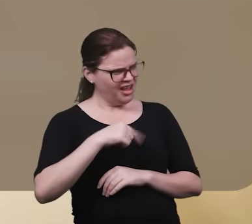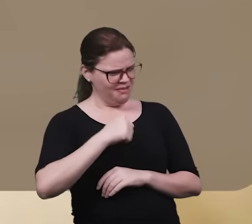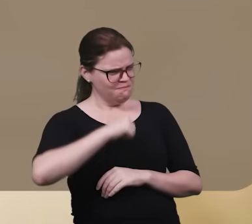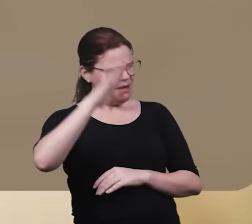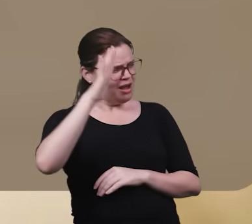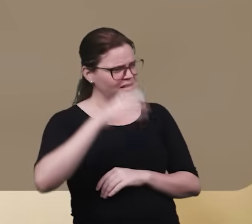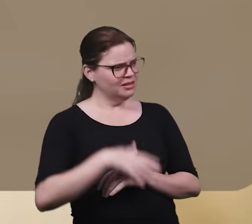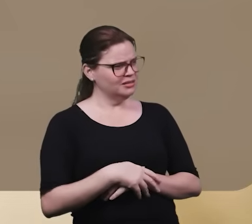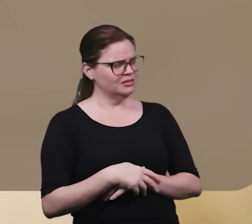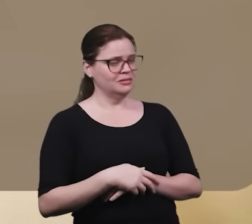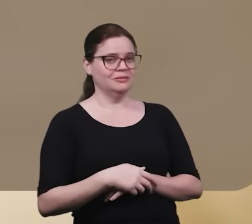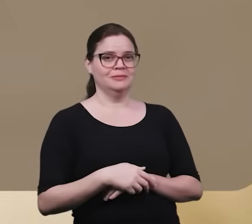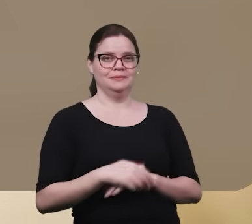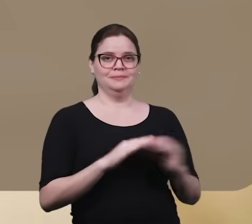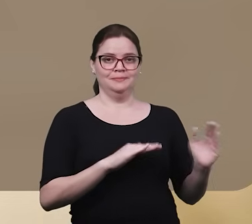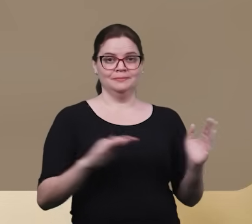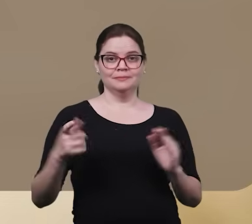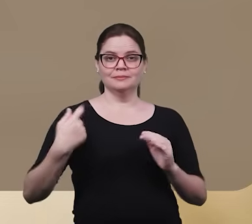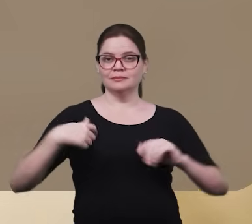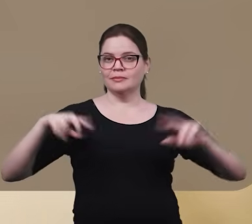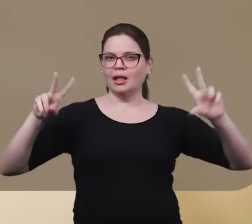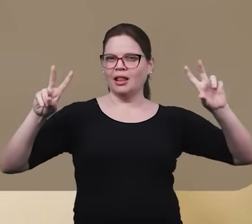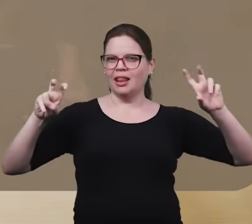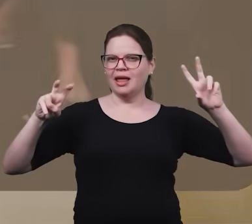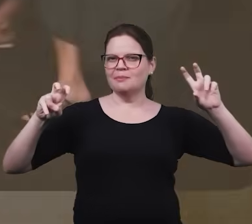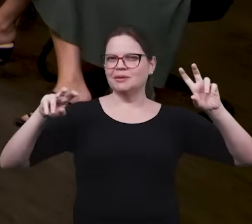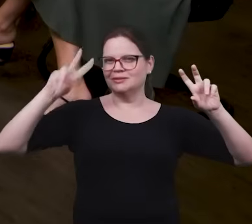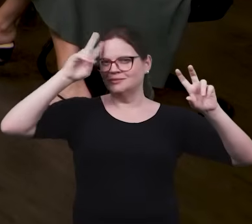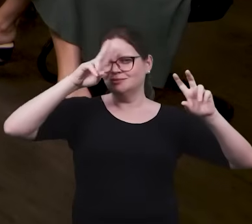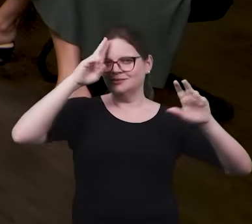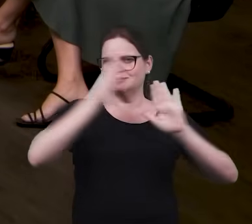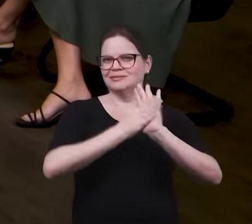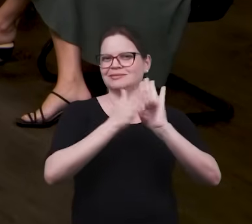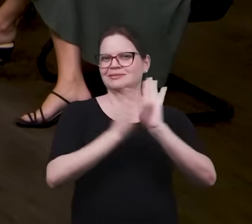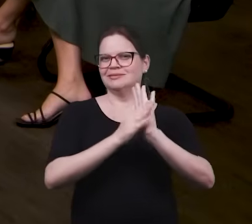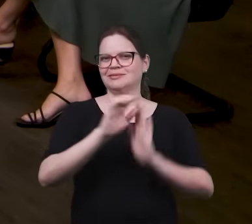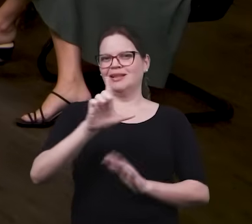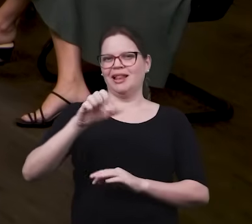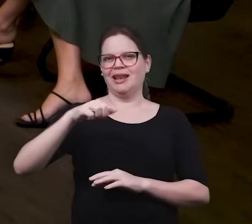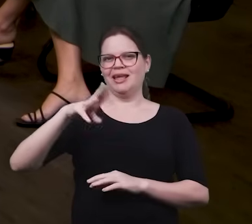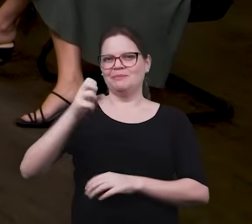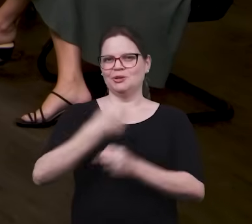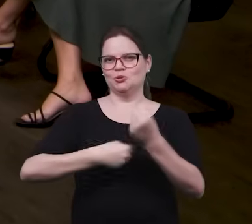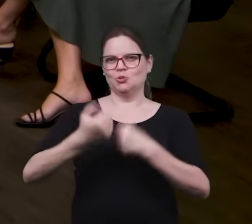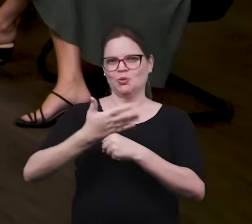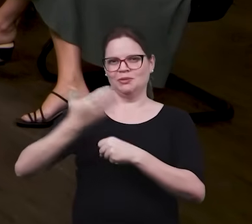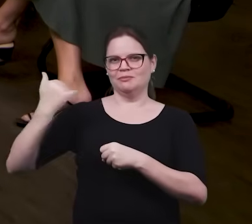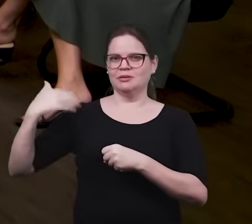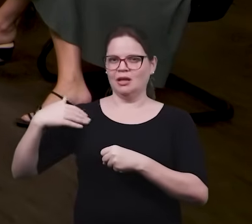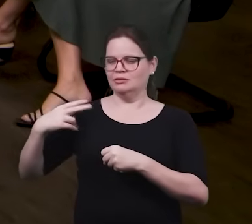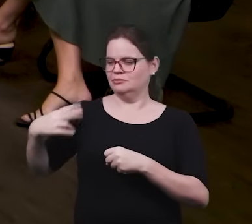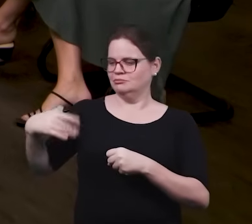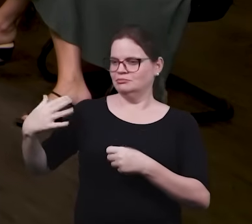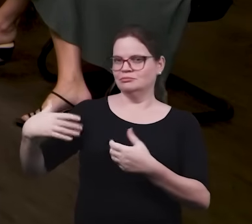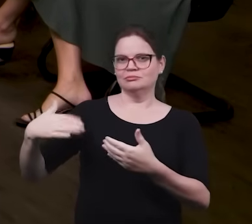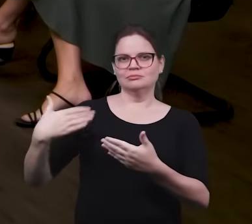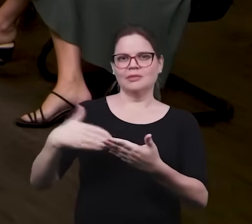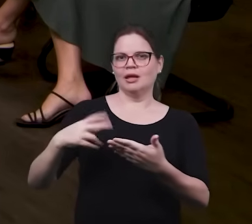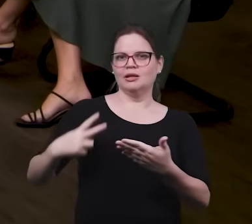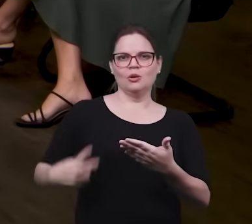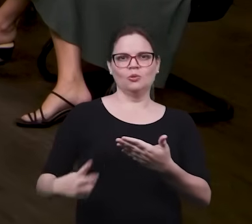Senhor? Vamos lembrar o lema que o Senhor nos deu o ano passado, não é? E ele permanece, ele está